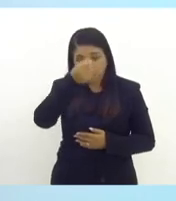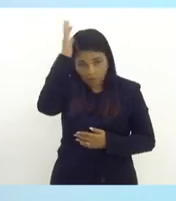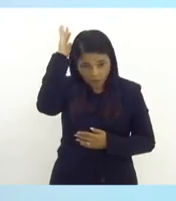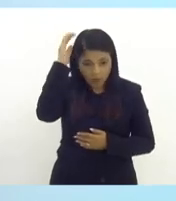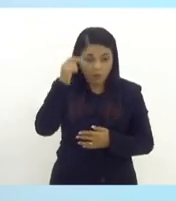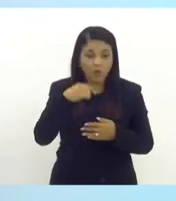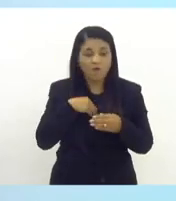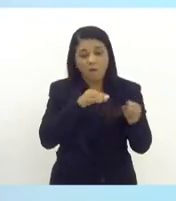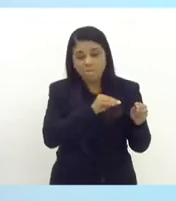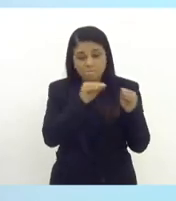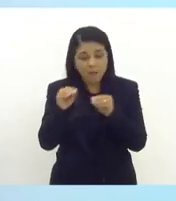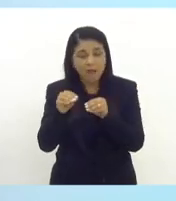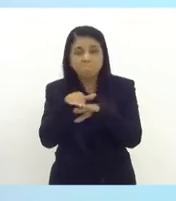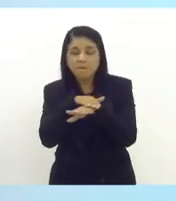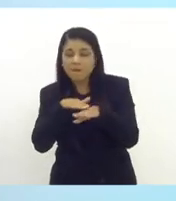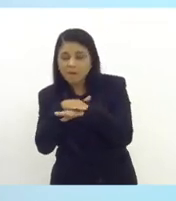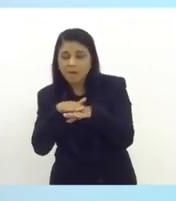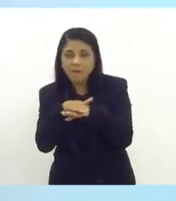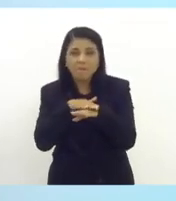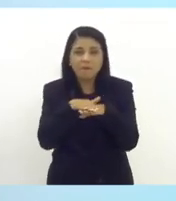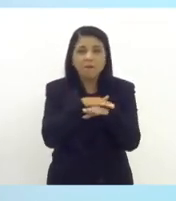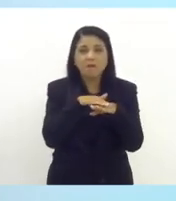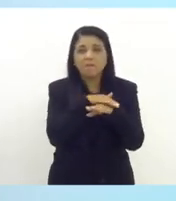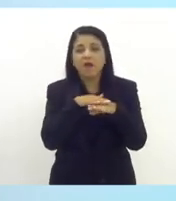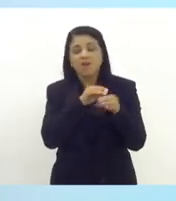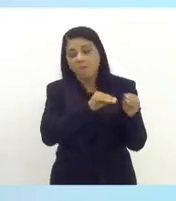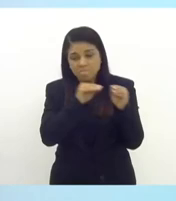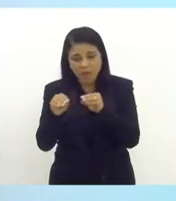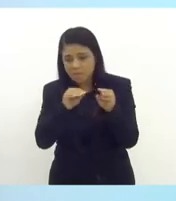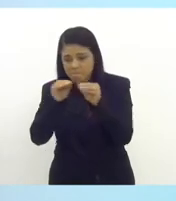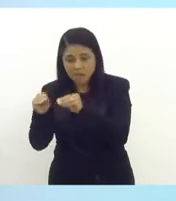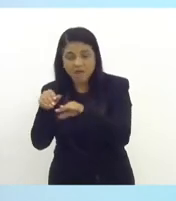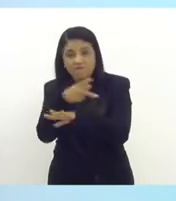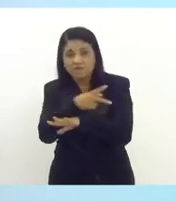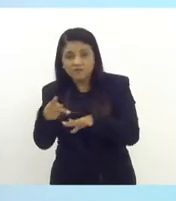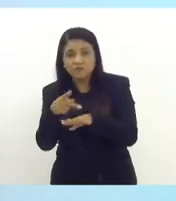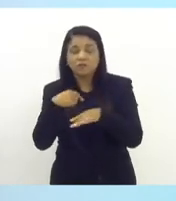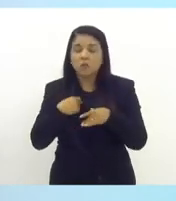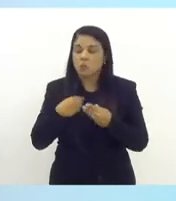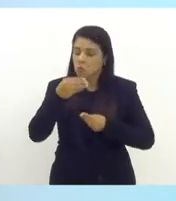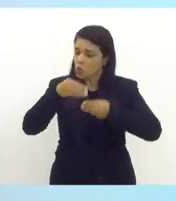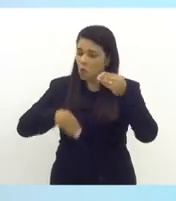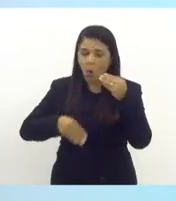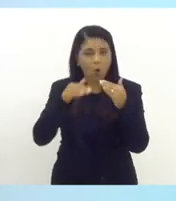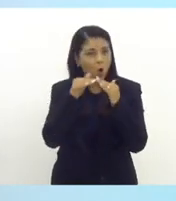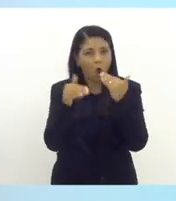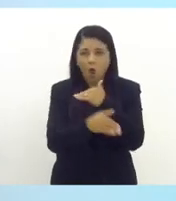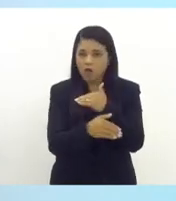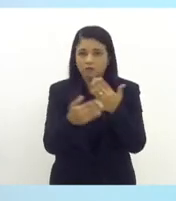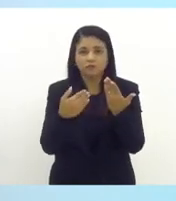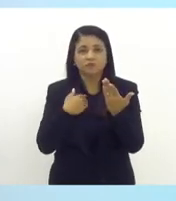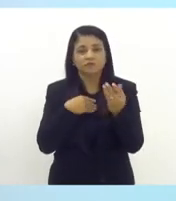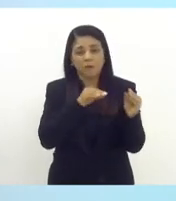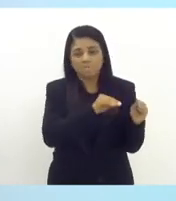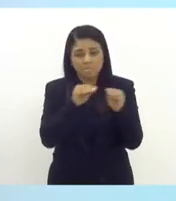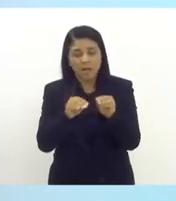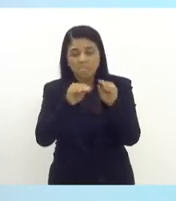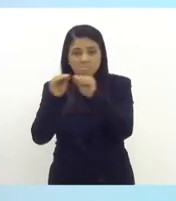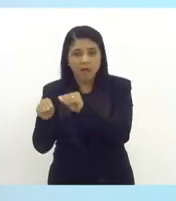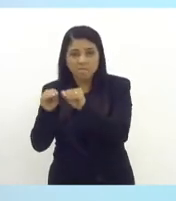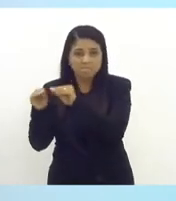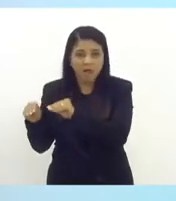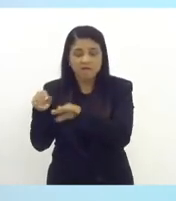nos órgãos estaduais isso foi desumano desleal e eu não concordo mais de ter que ficar fazendo esse tipo de coisa